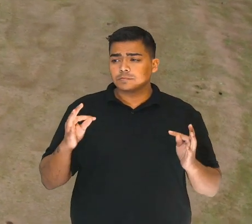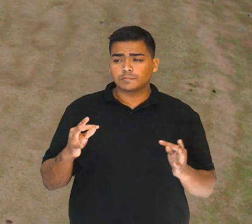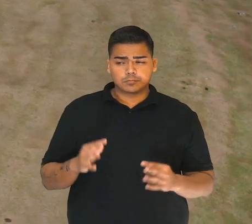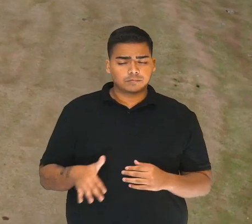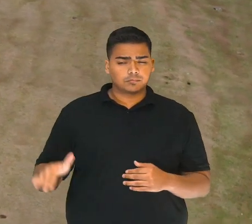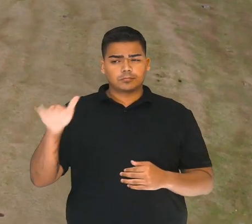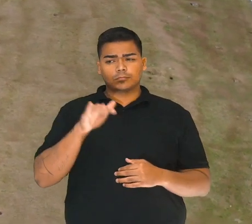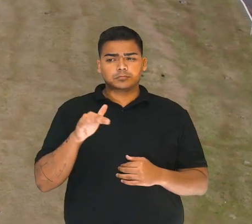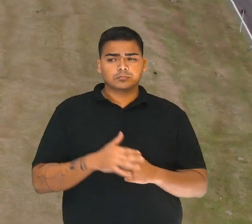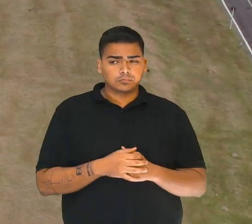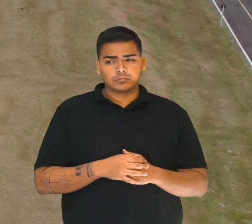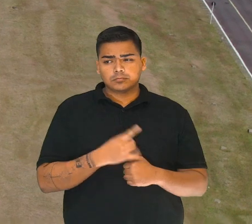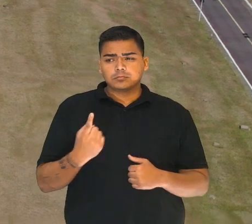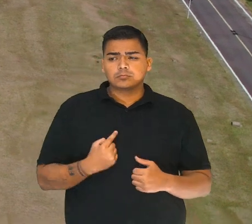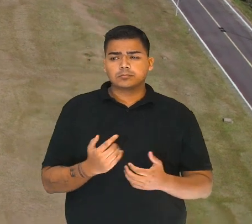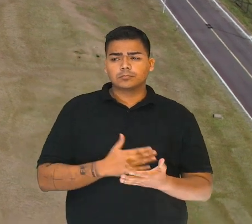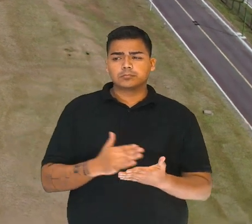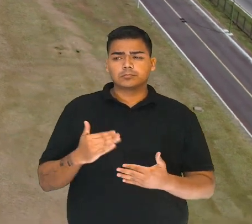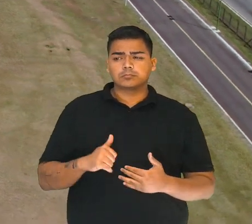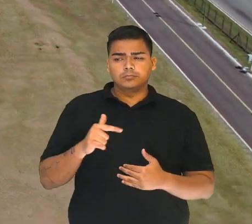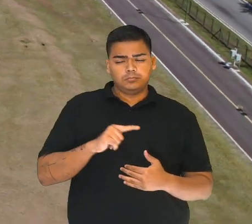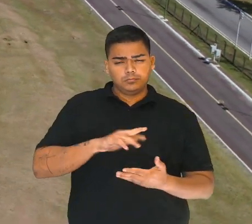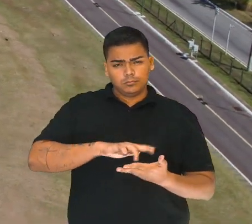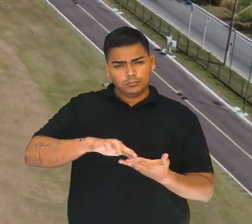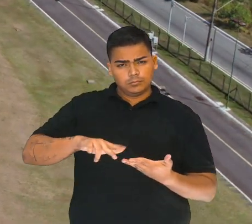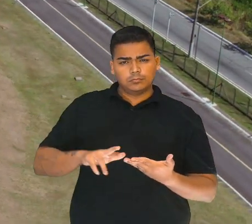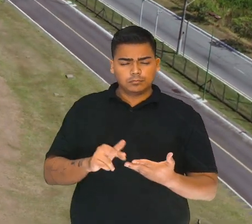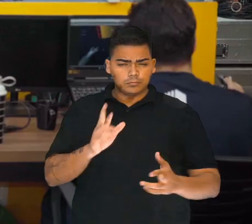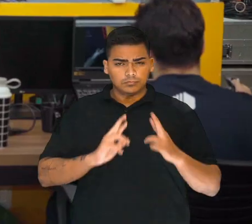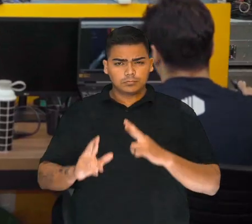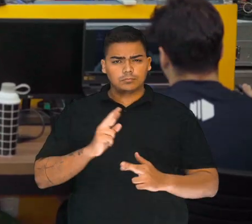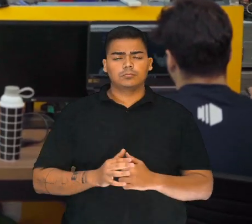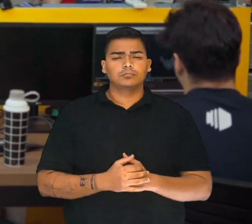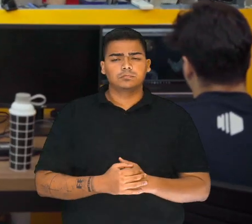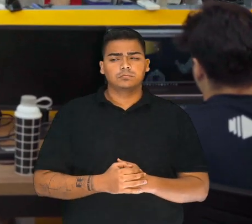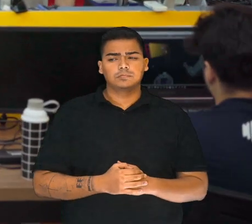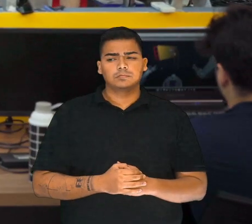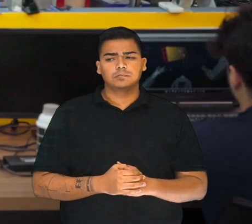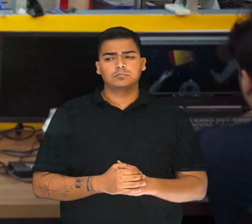tecnológico da cidade como um todo. E com isso a gente começa a ter uma série de spin-offs.